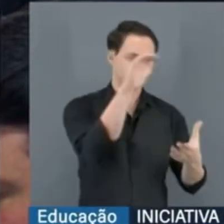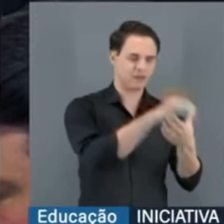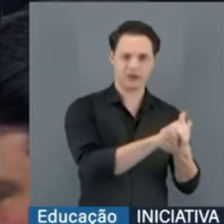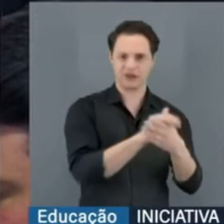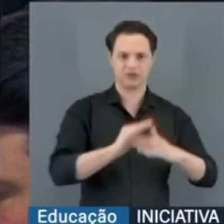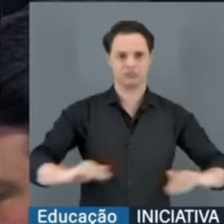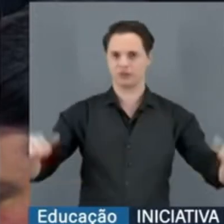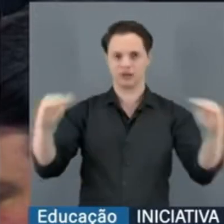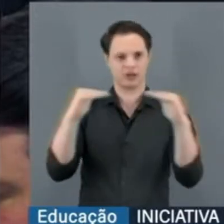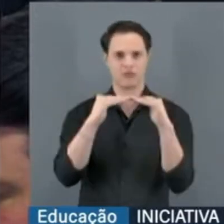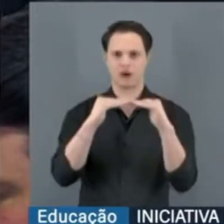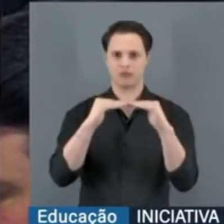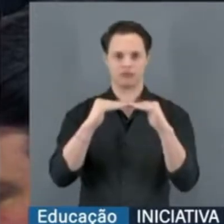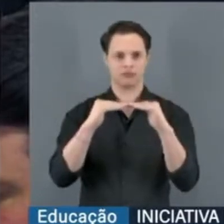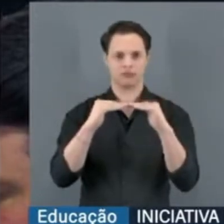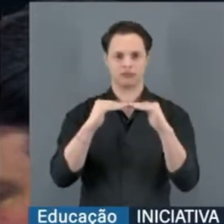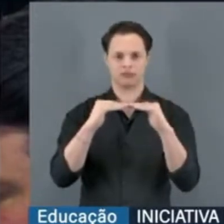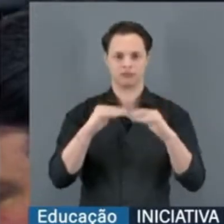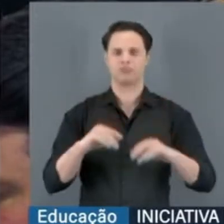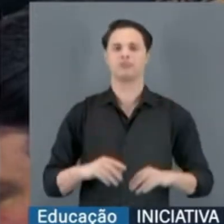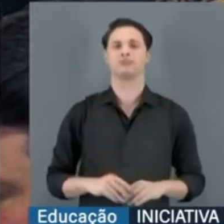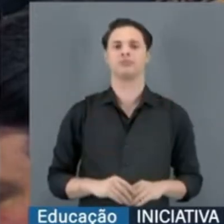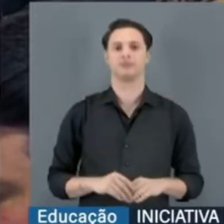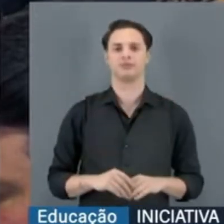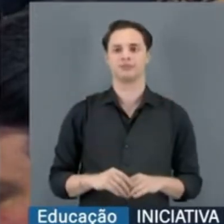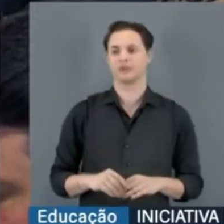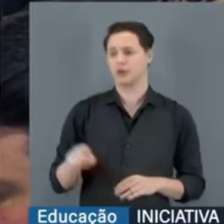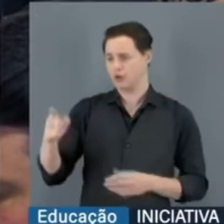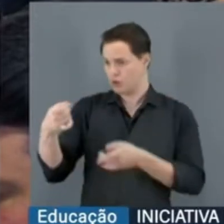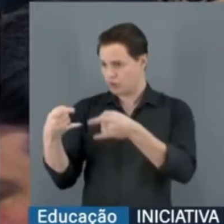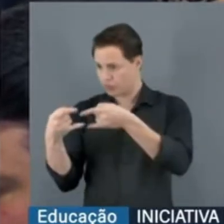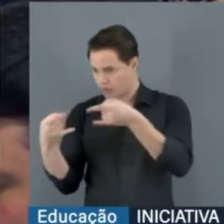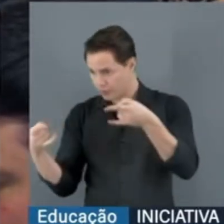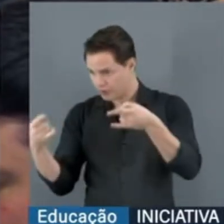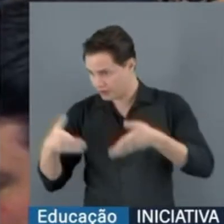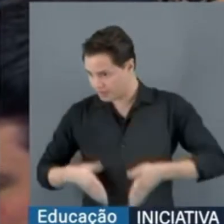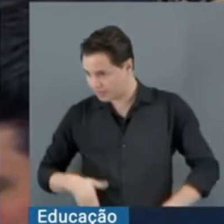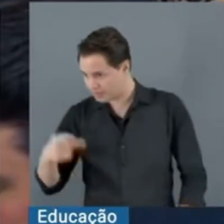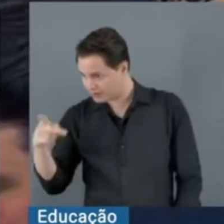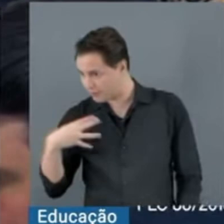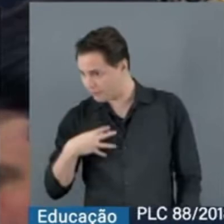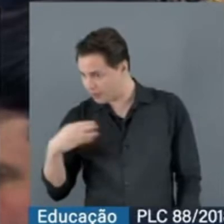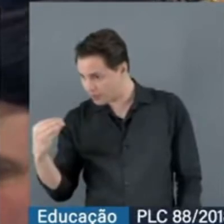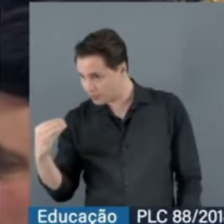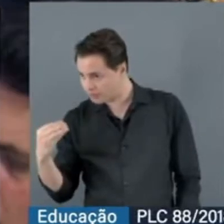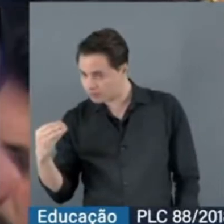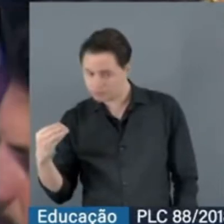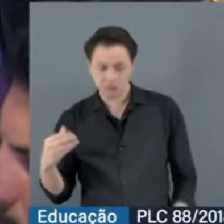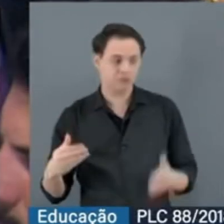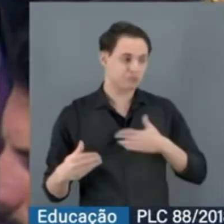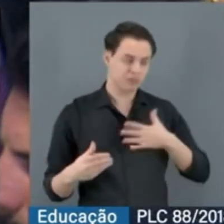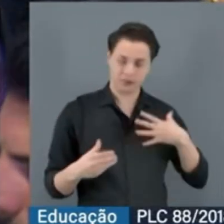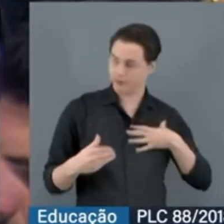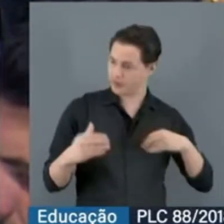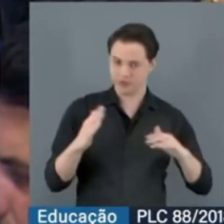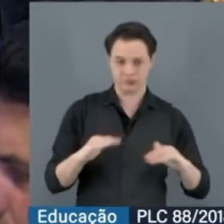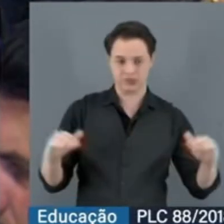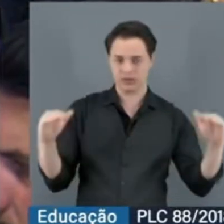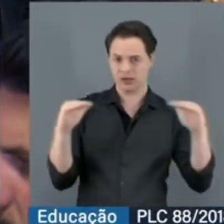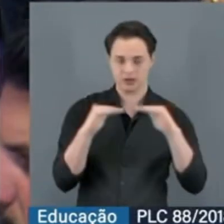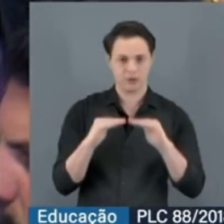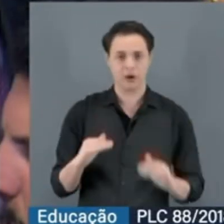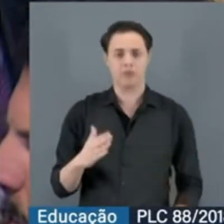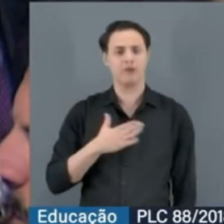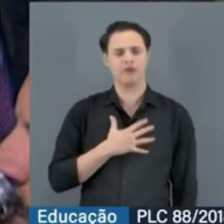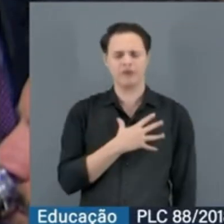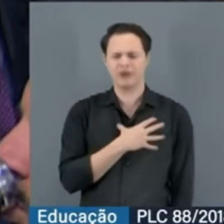Quero falar para vocês que a mesma certidão de nascimento que os filhos de vocês têm, eu também tenho dos meus filhos, que são a razão da minha